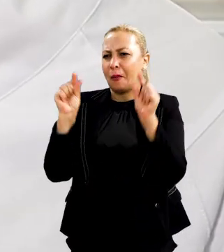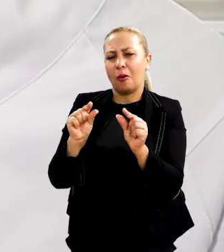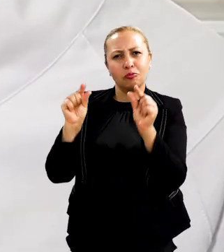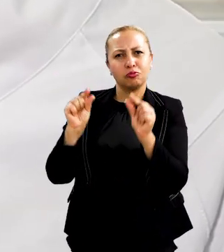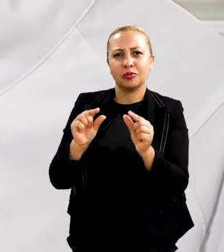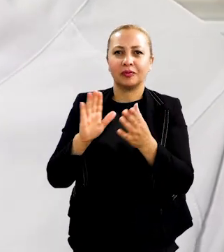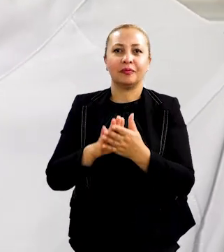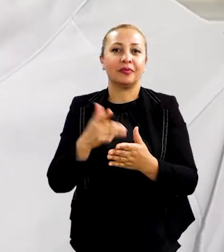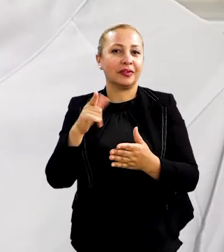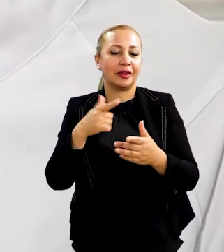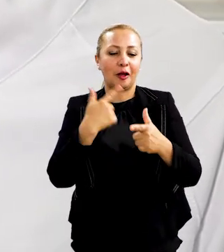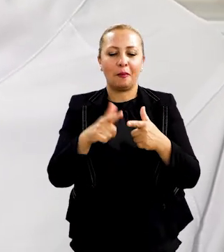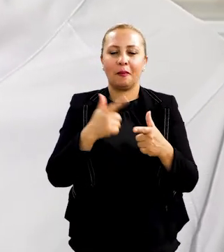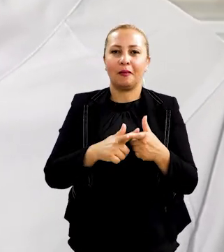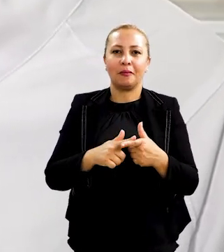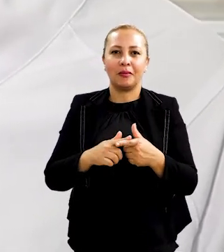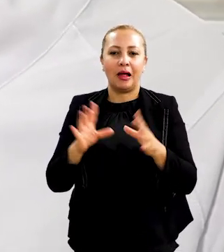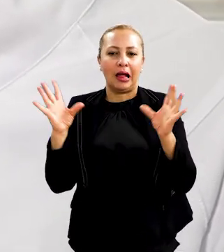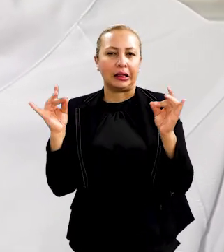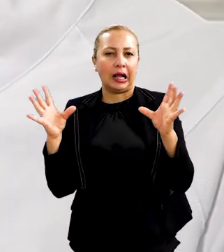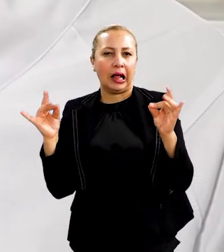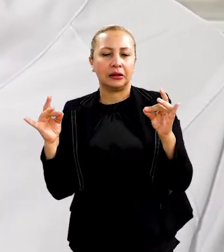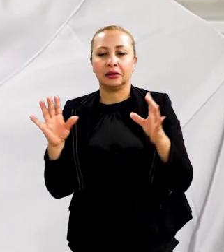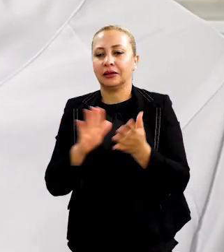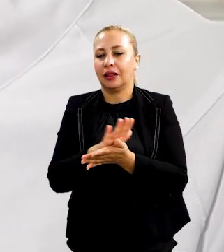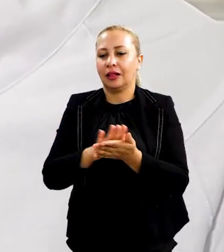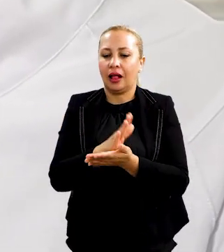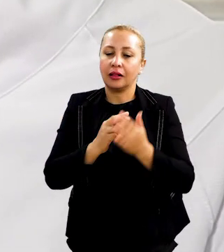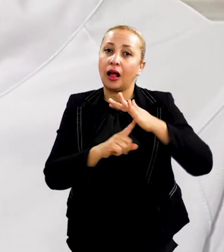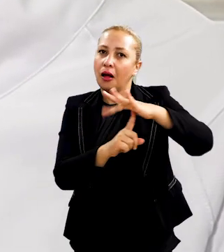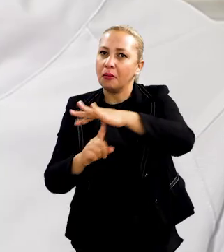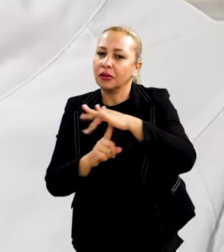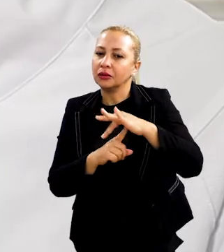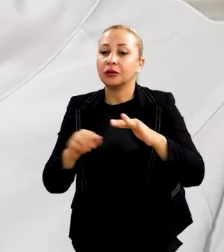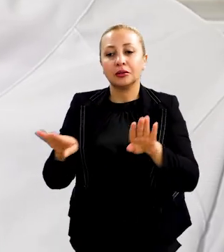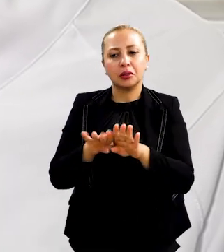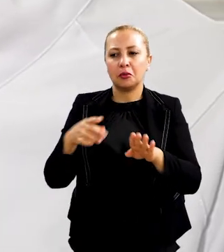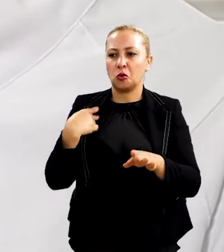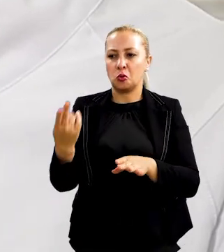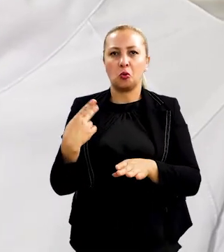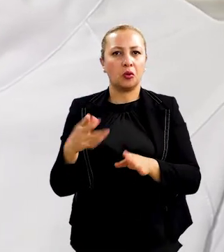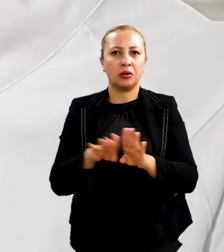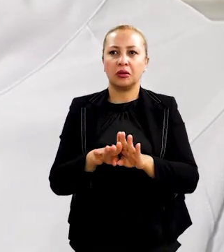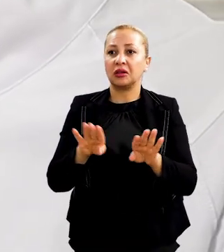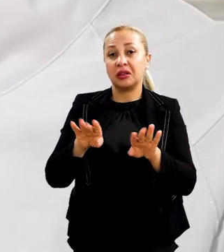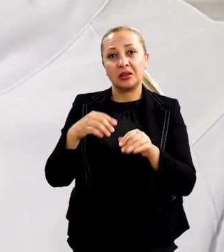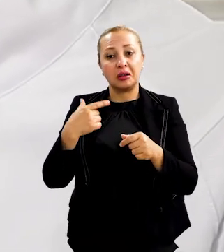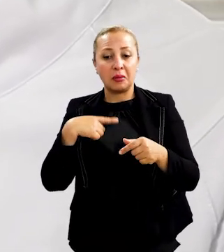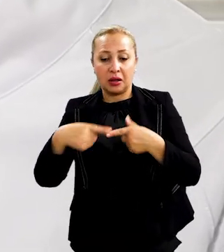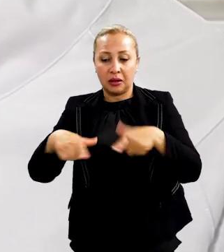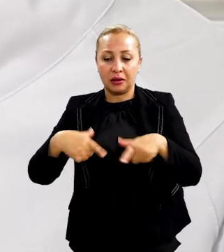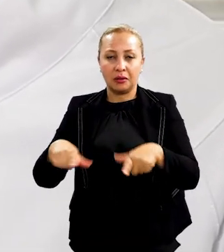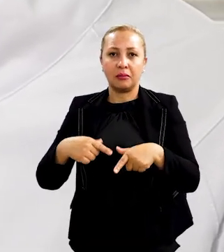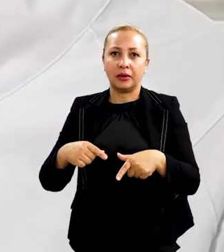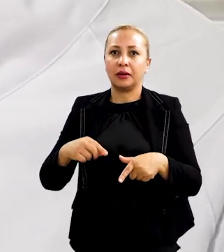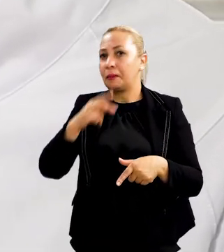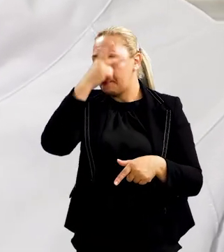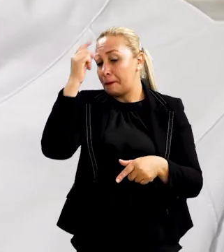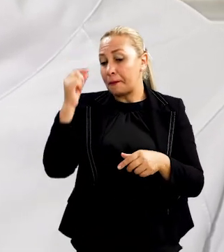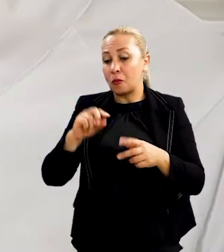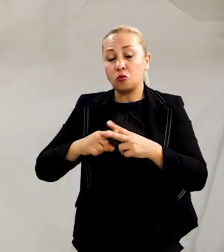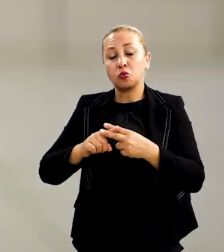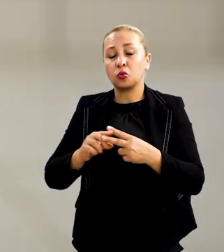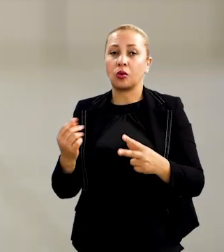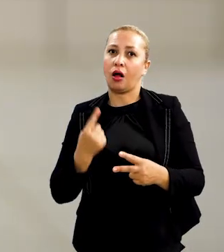muito pouco, muito baixo, e não vai ter risco de contaminação tanto ambiental, com descarte de reagente, quanto também com analista, que não vai estar trabalhando com materiais que são